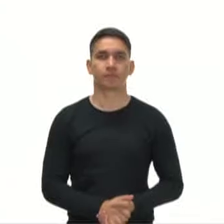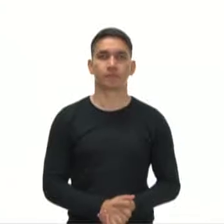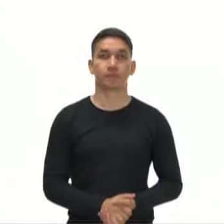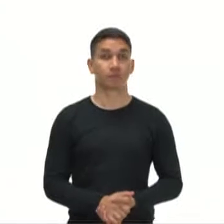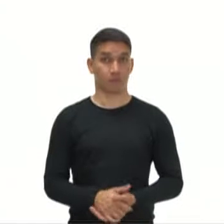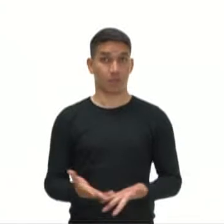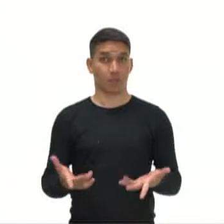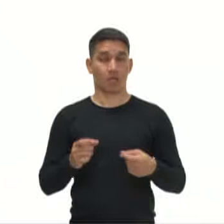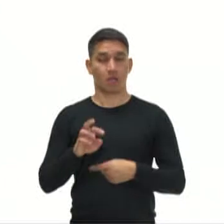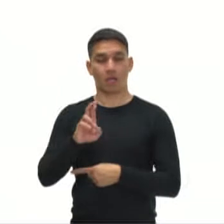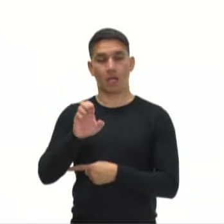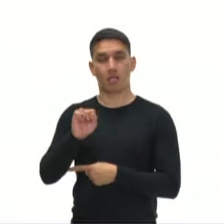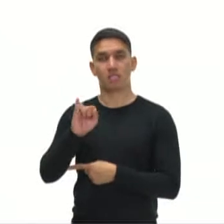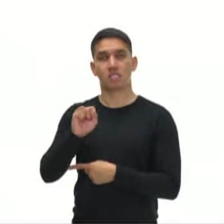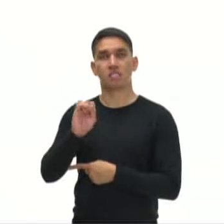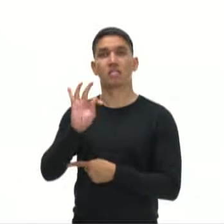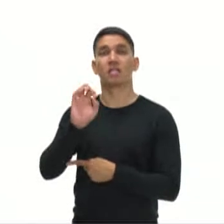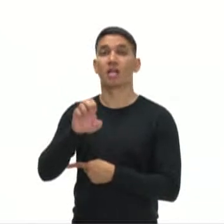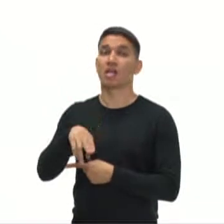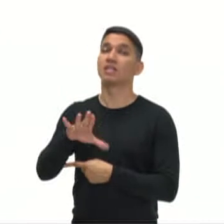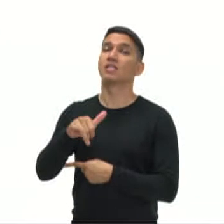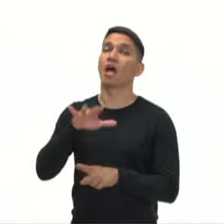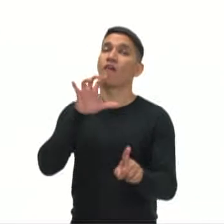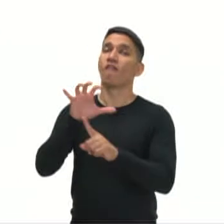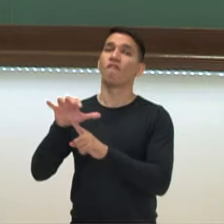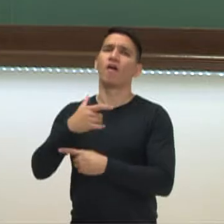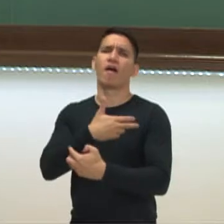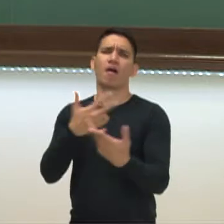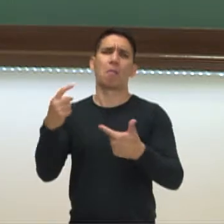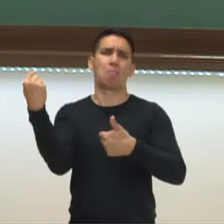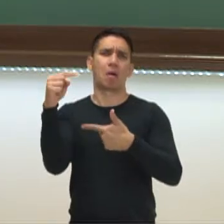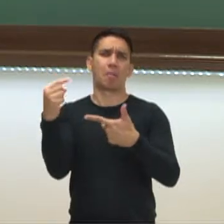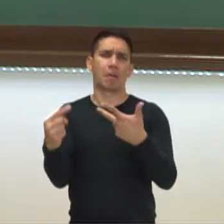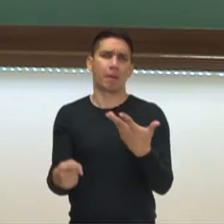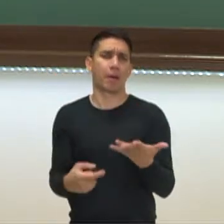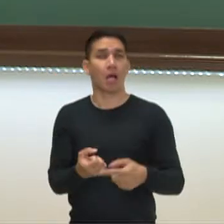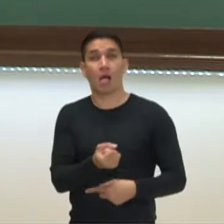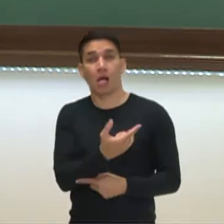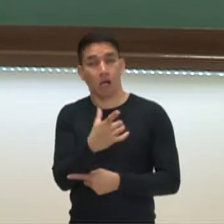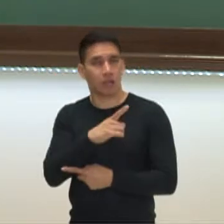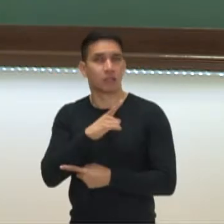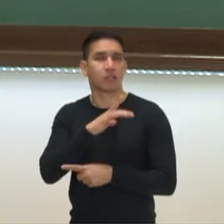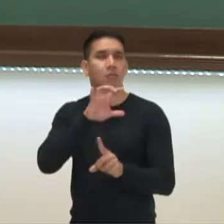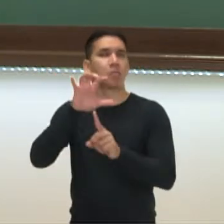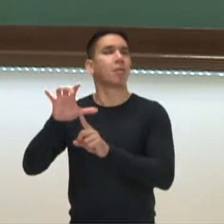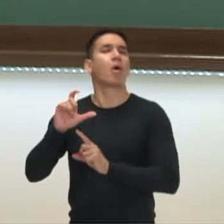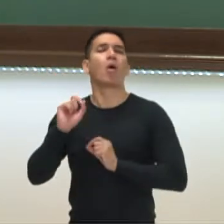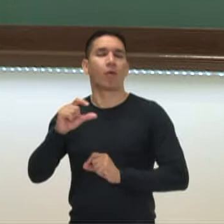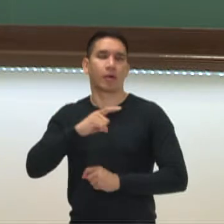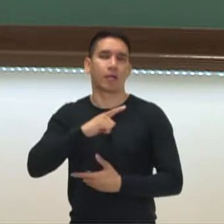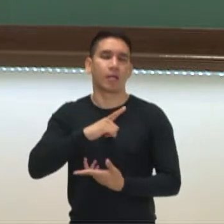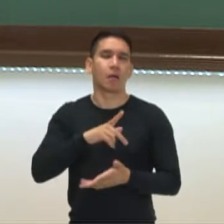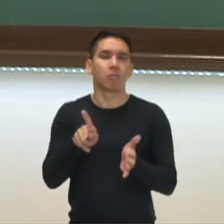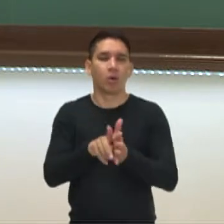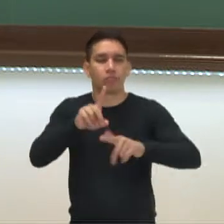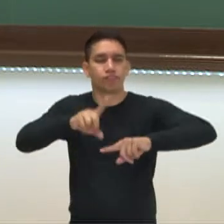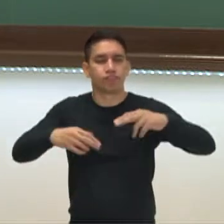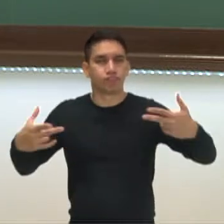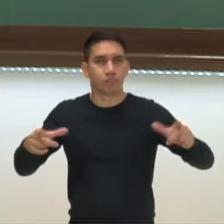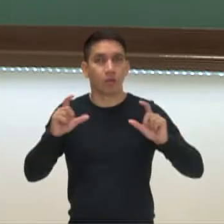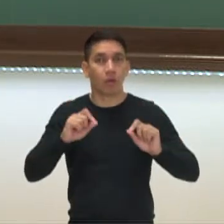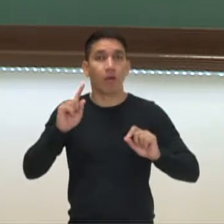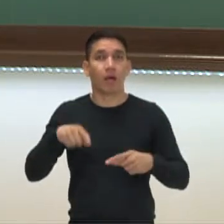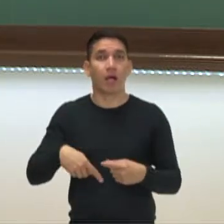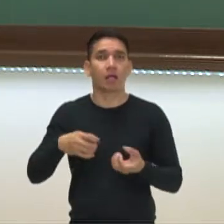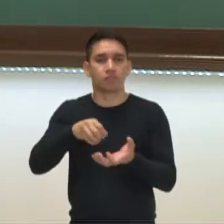A resistência elétrica é influenciada por vários fatores, né? Então, um dos fatores que influencia a resistência elétrica do material é a